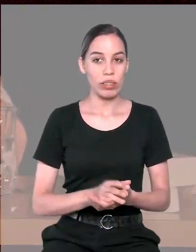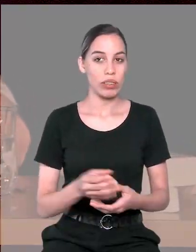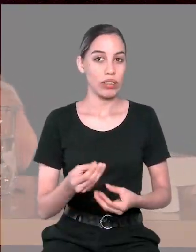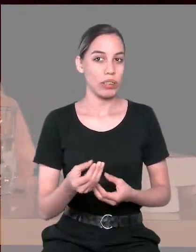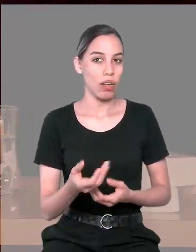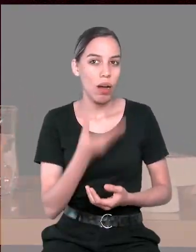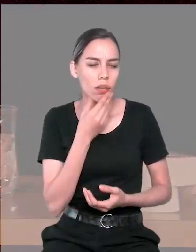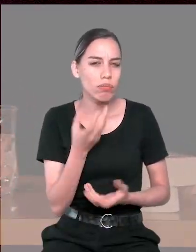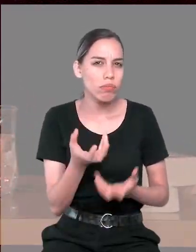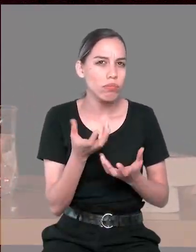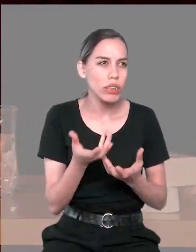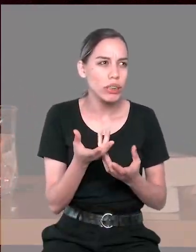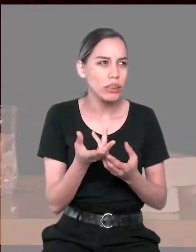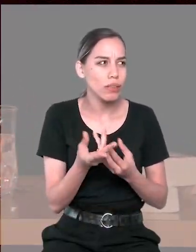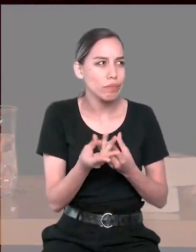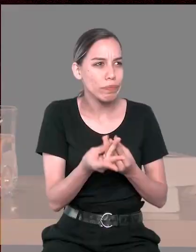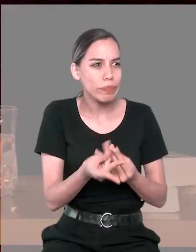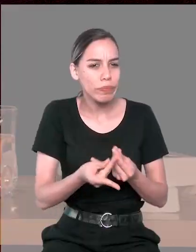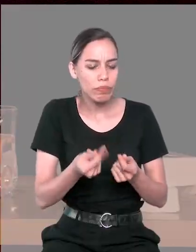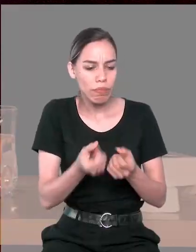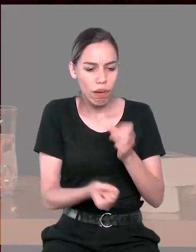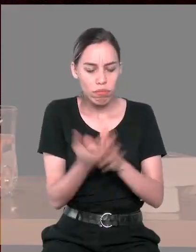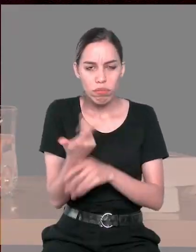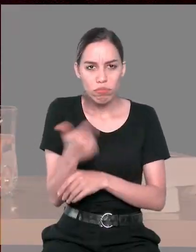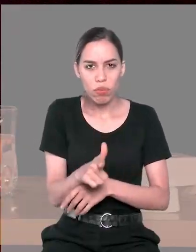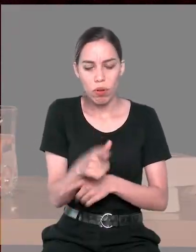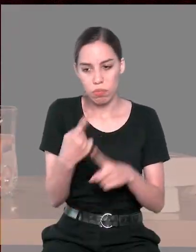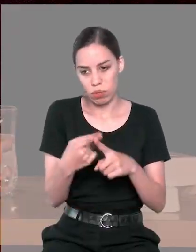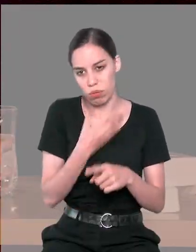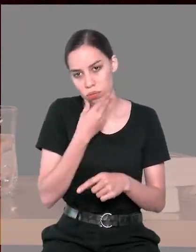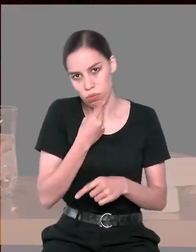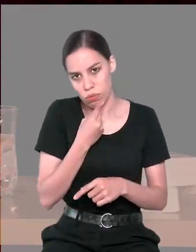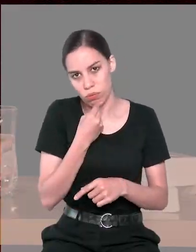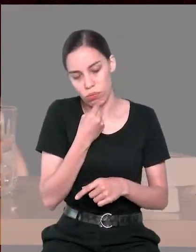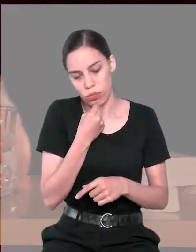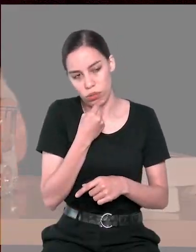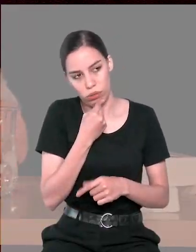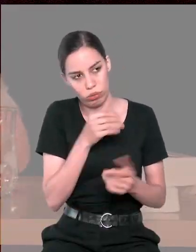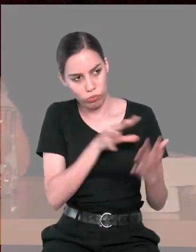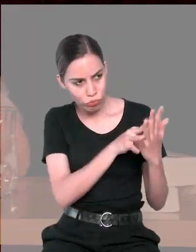como formular de novo, né, algo que um dos grandes heróis dele daquele momento